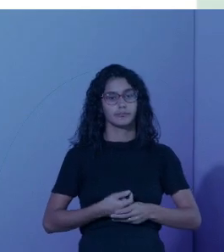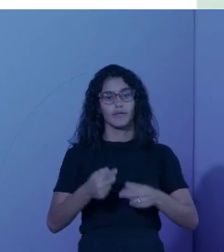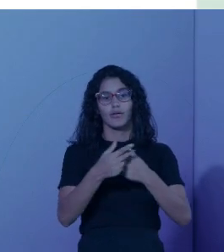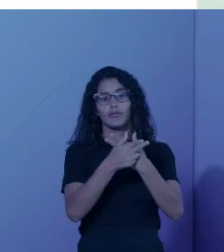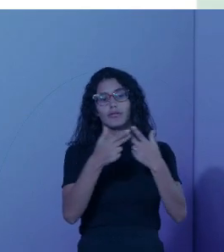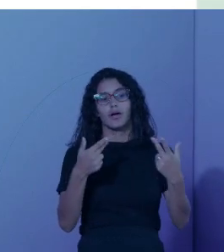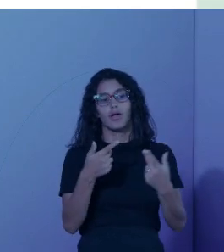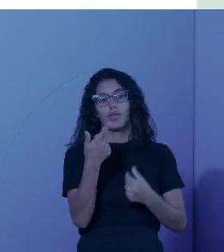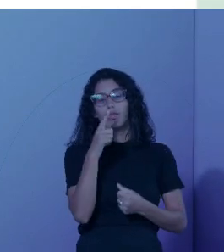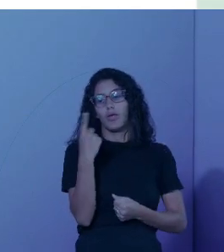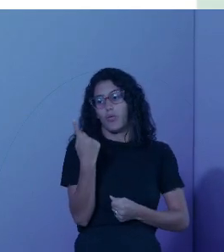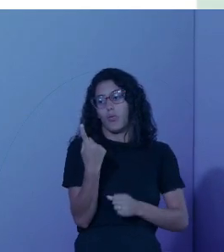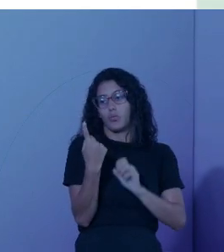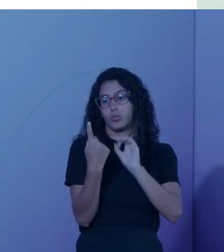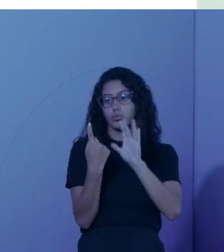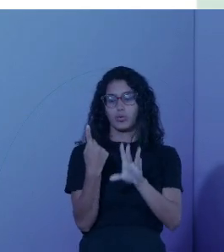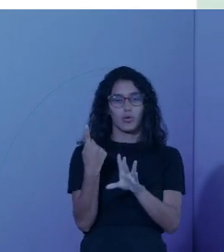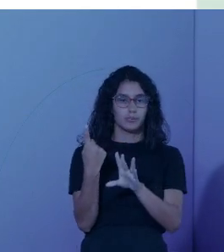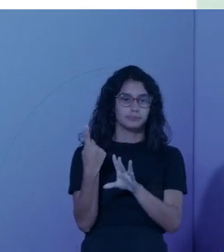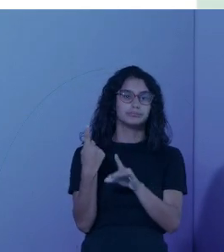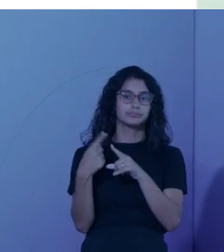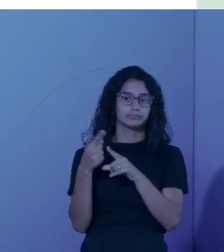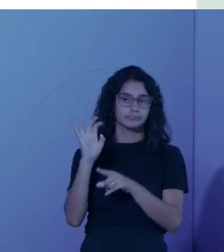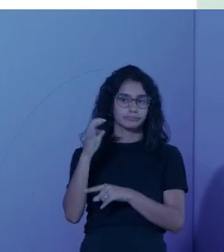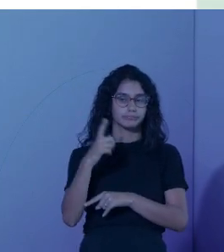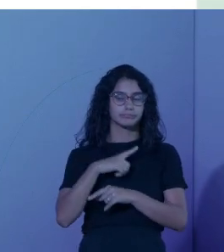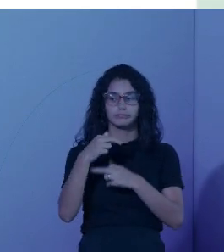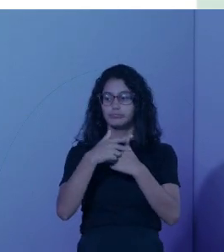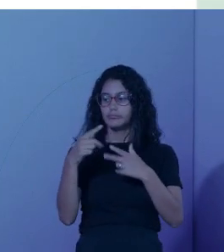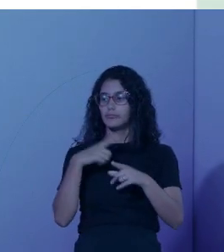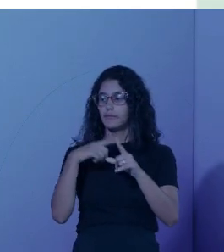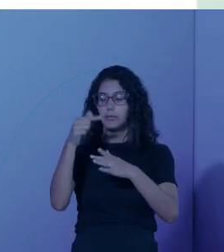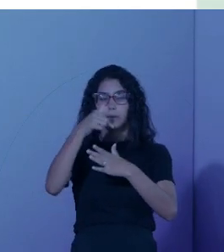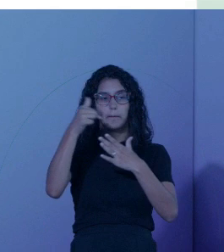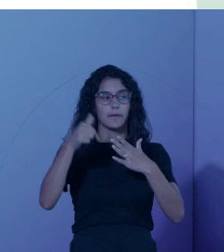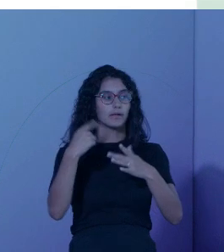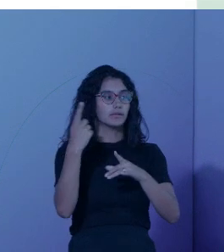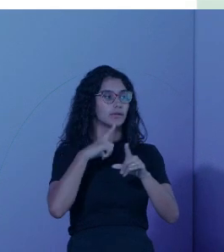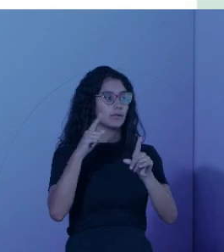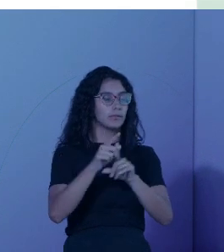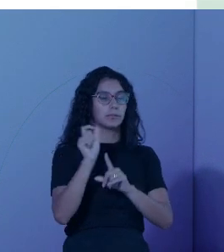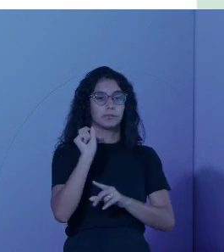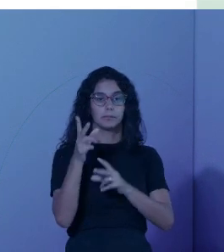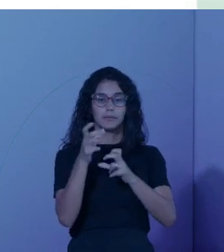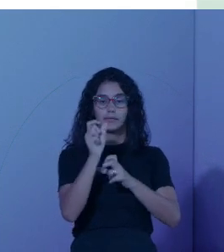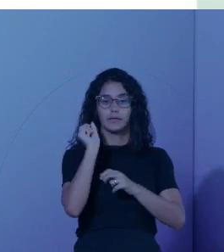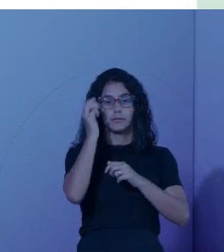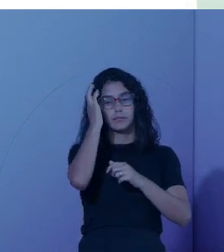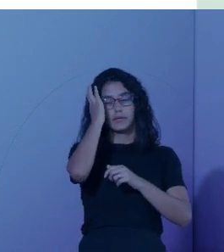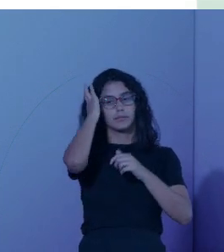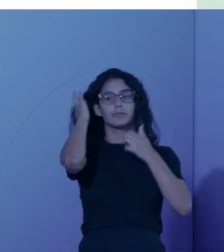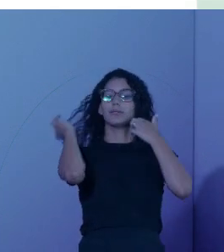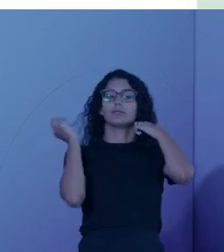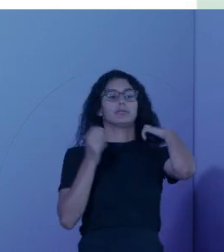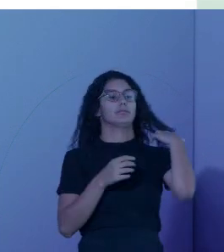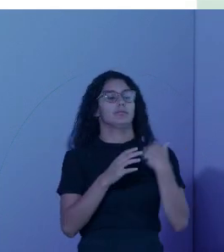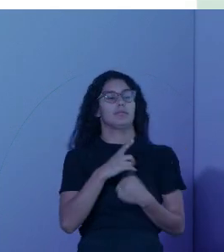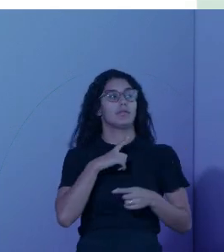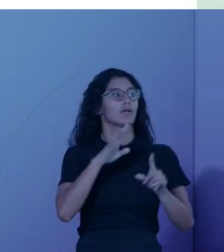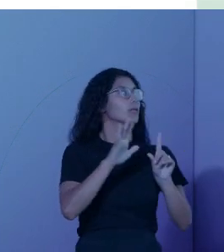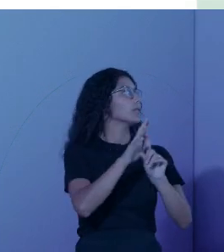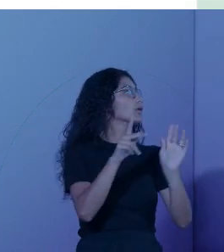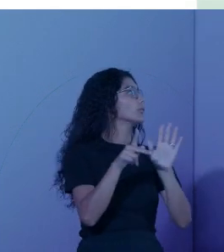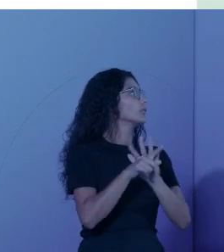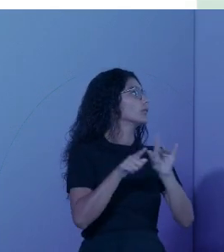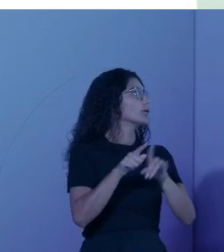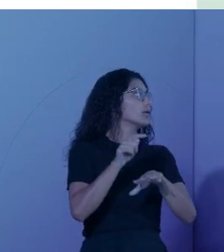existe um motivo único, né? Aqui a gente compilou alguns, então a gente vê que o impacto do uso da